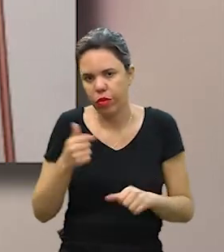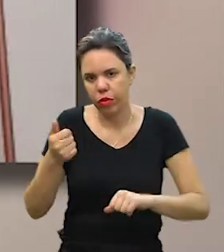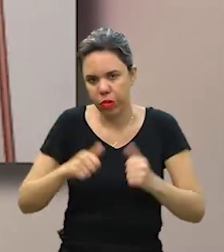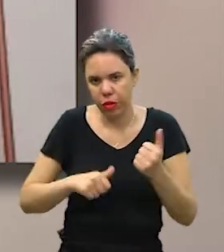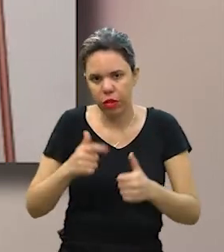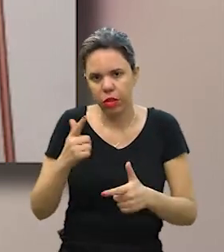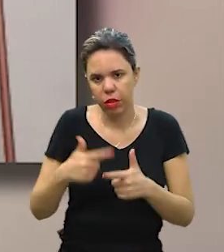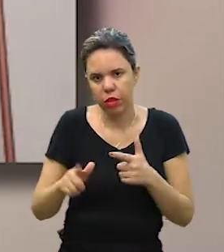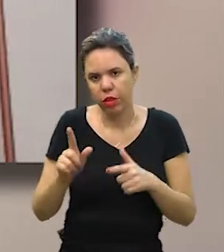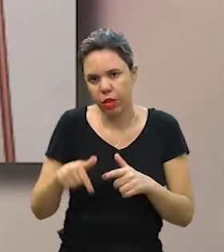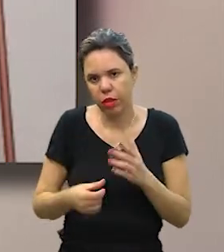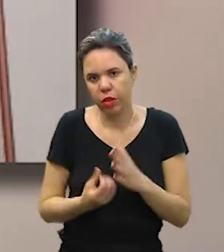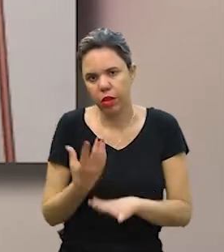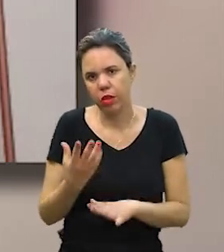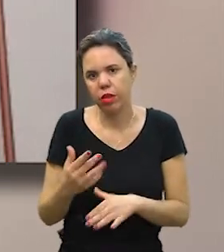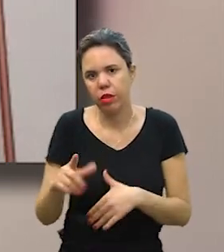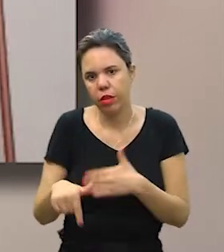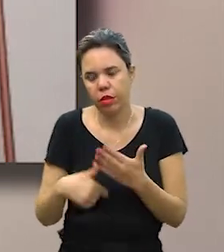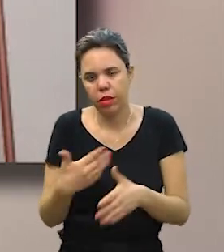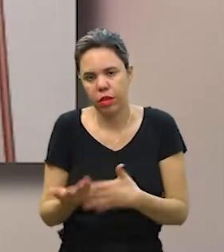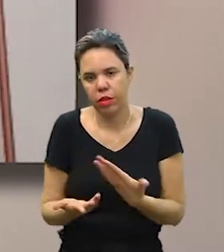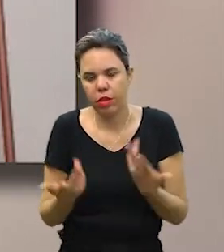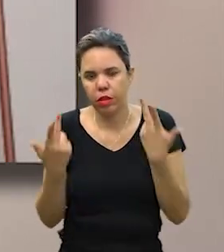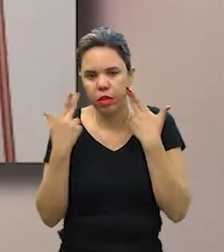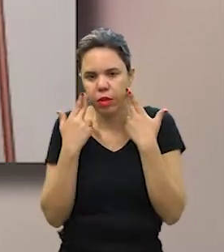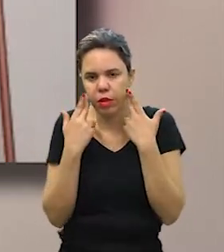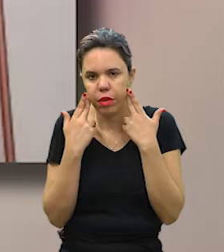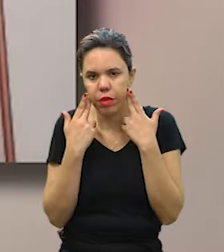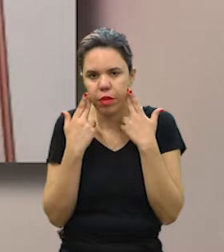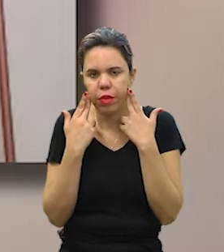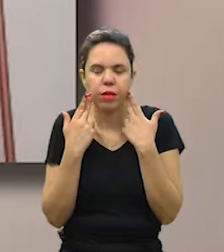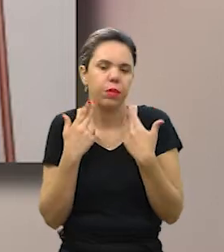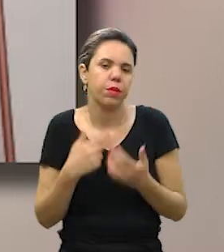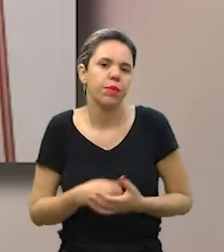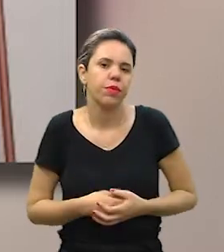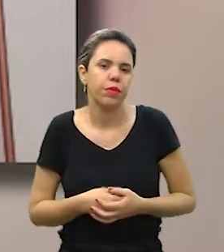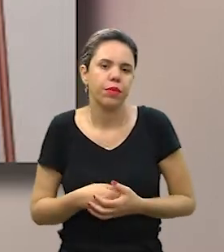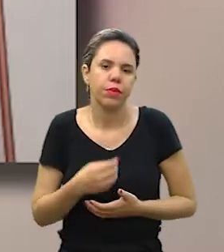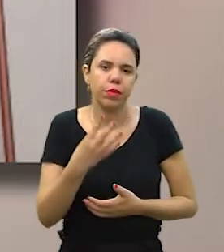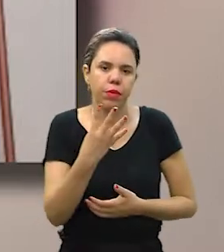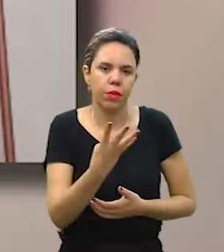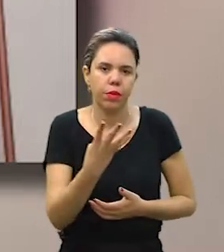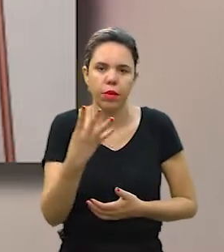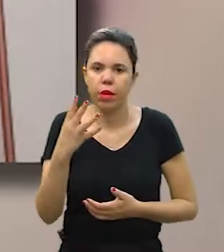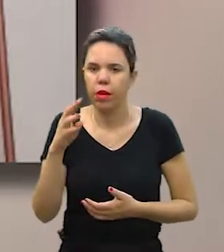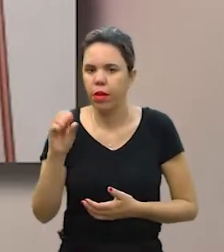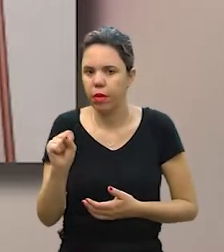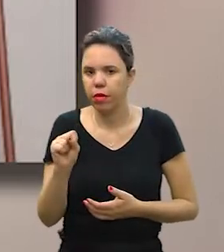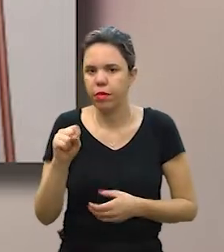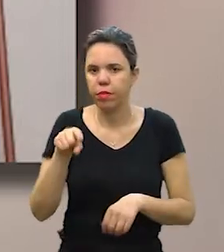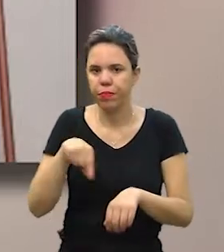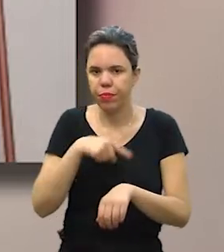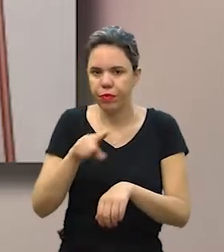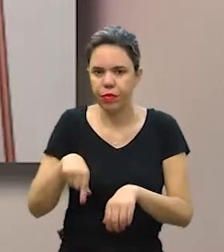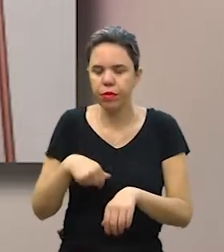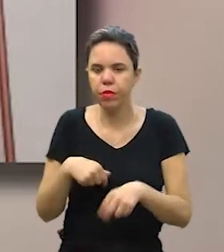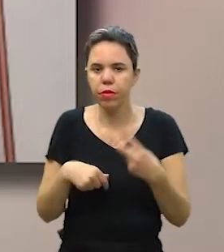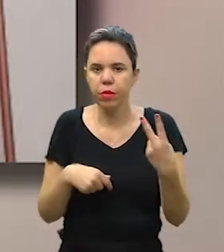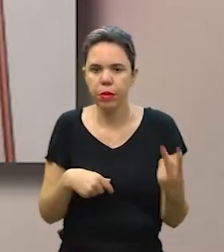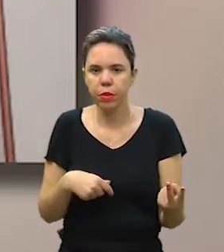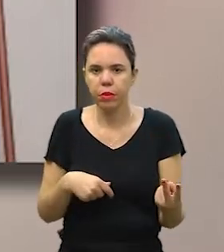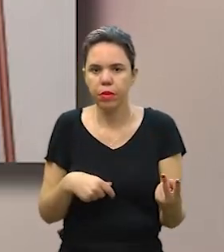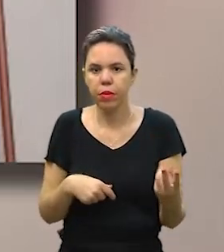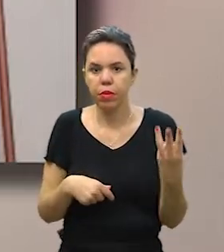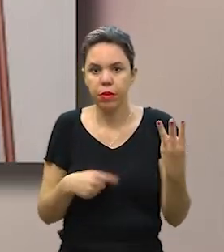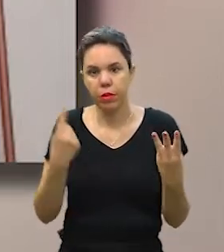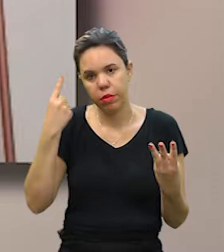impossível a gente dar um diagnóstico do que está por vir. Normalmente, é 48 horas, ou seja, 2, às